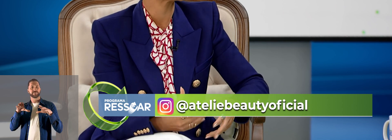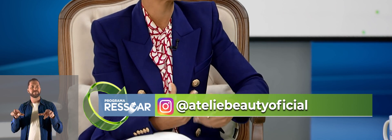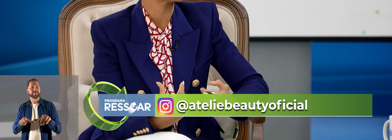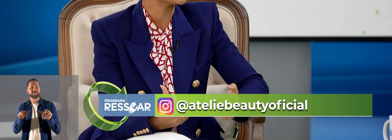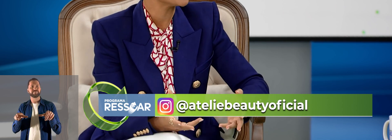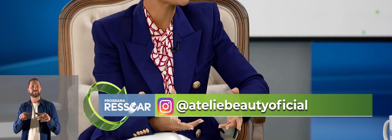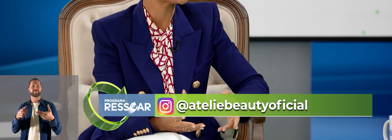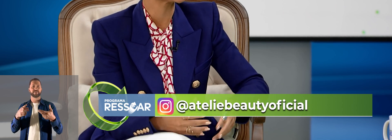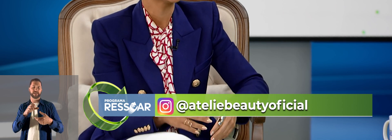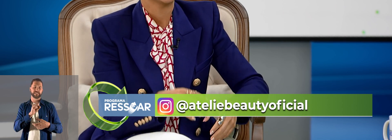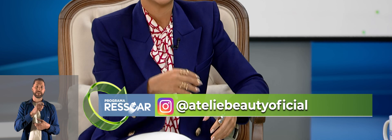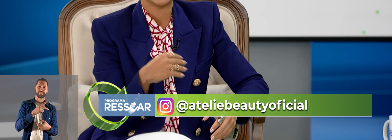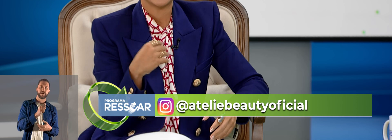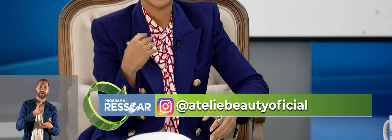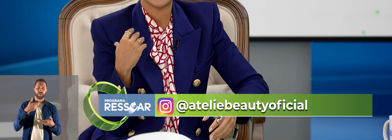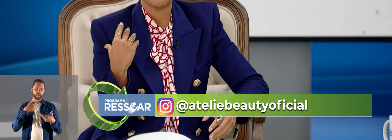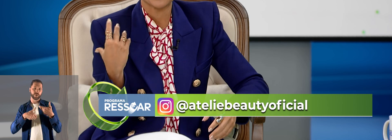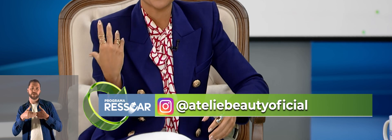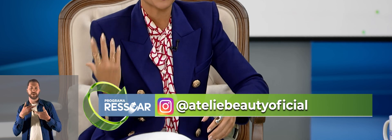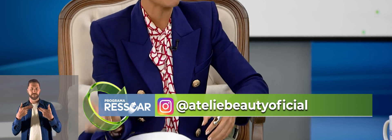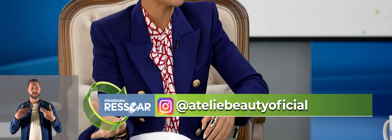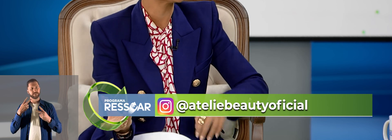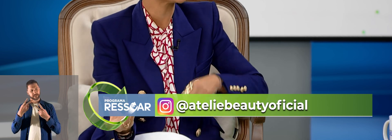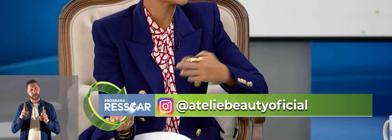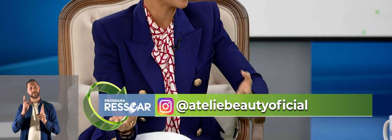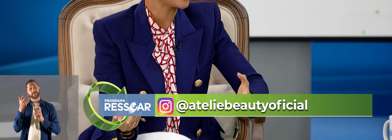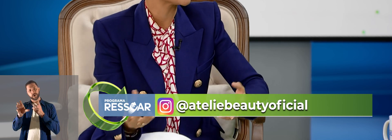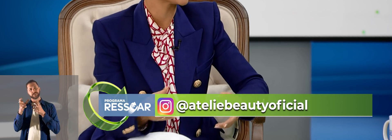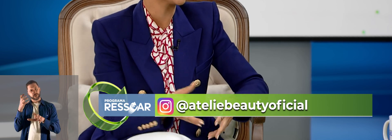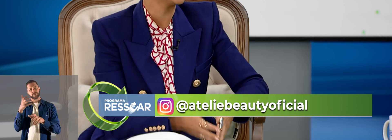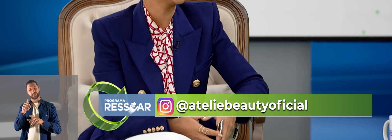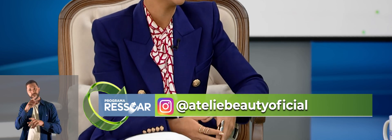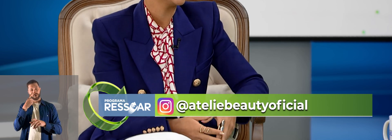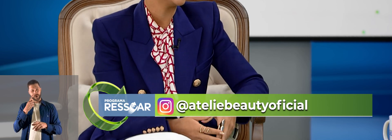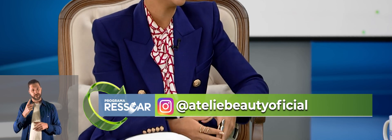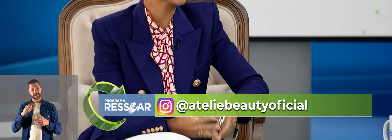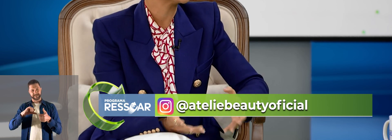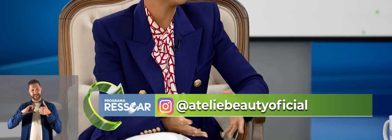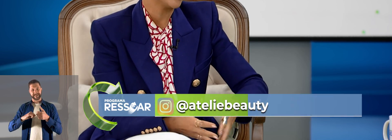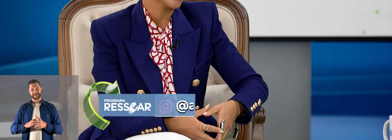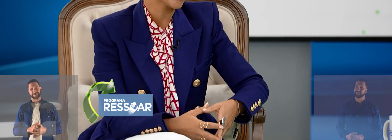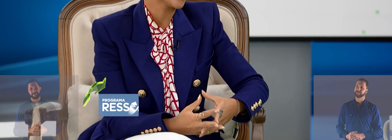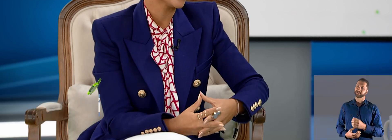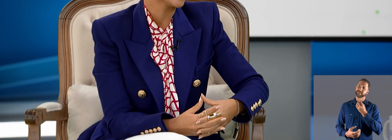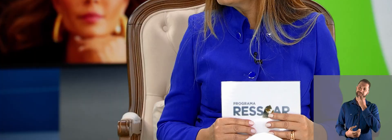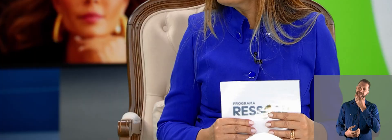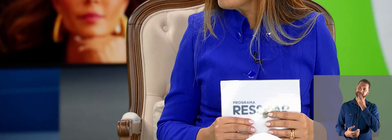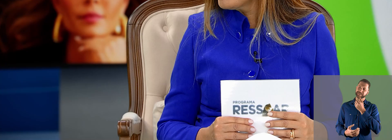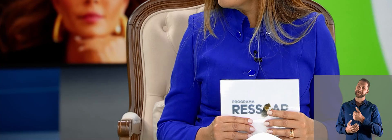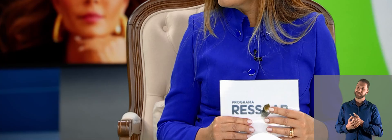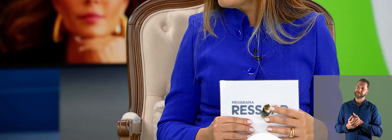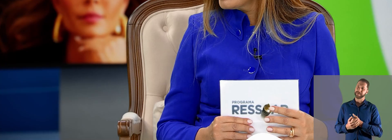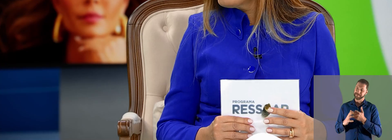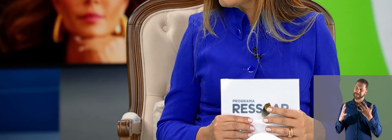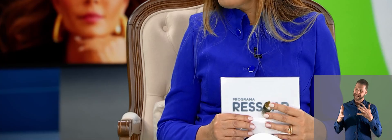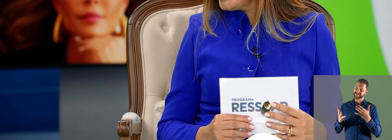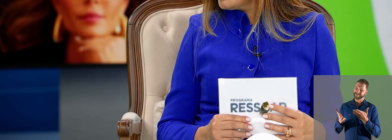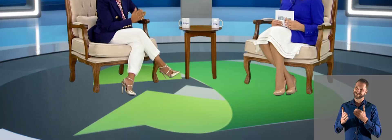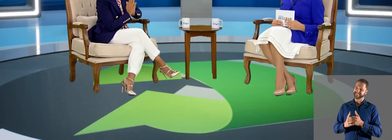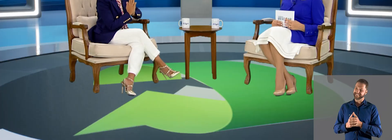produtos de serviços na parte de espadas estética e de acolhimento muito bom